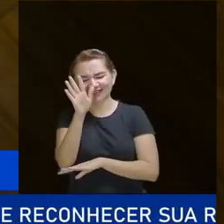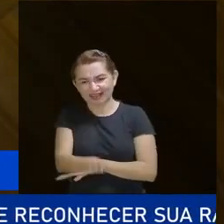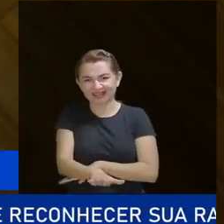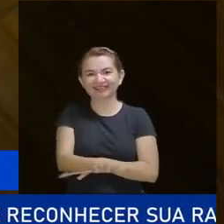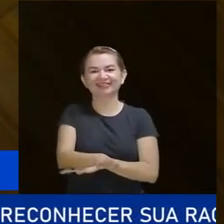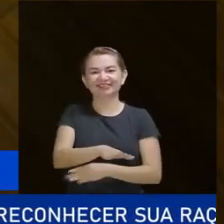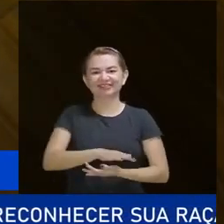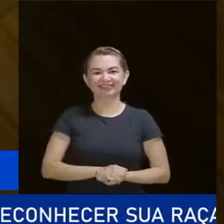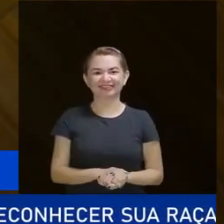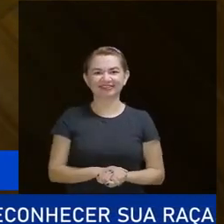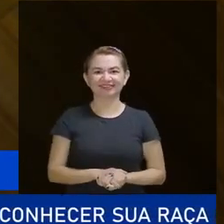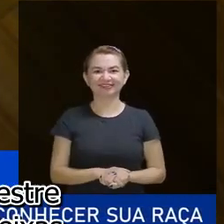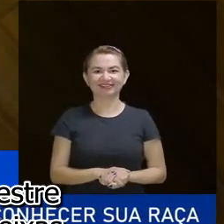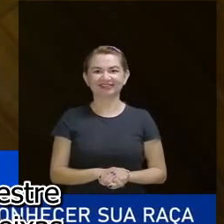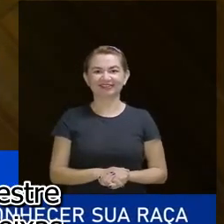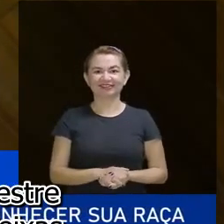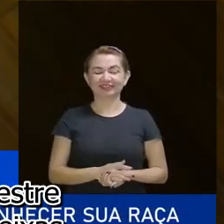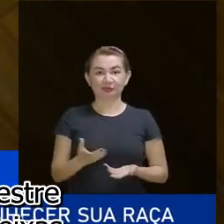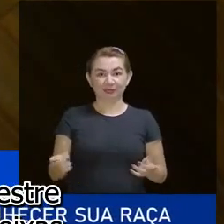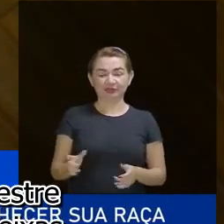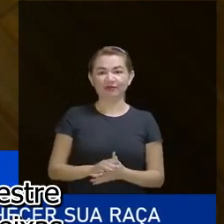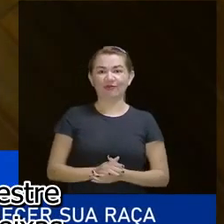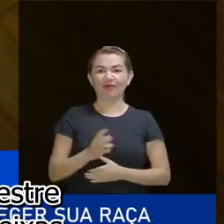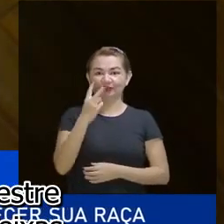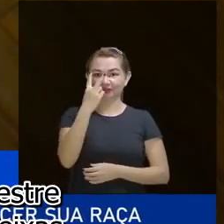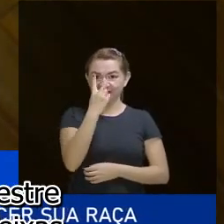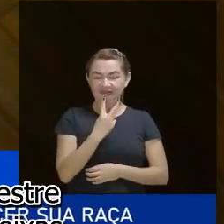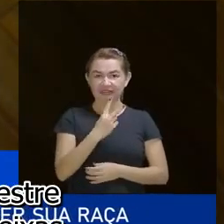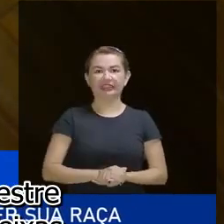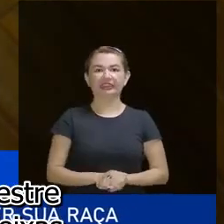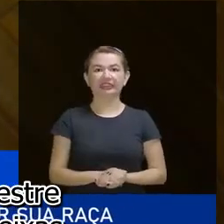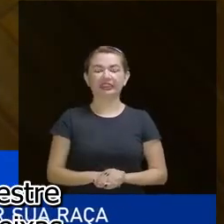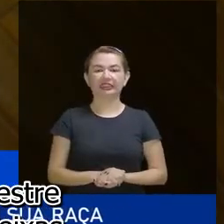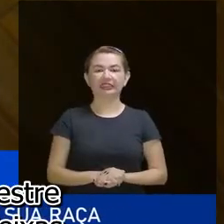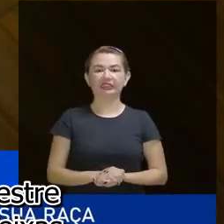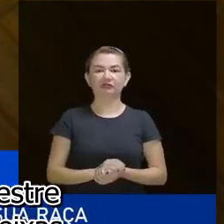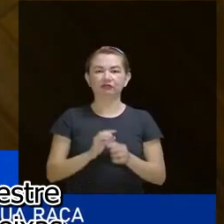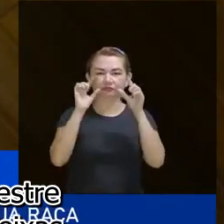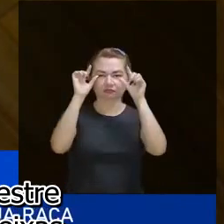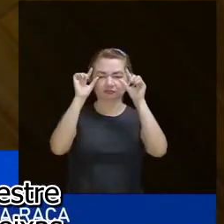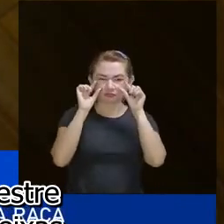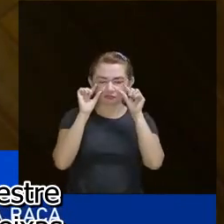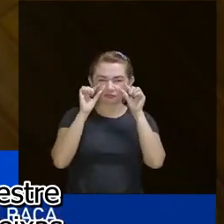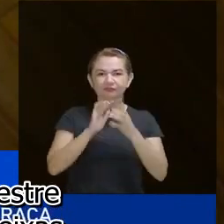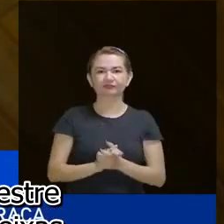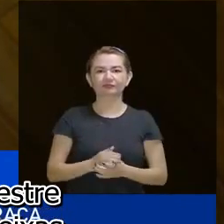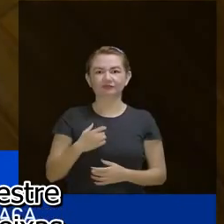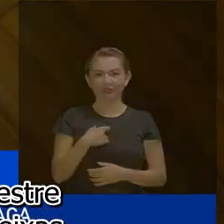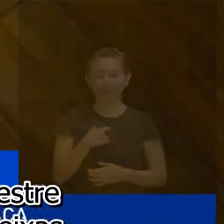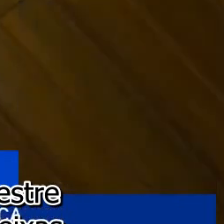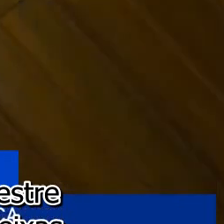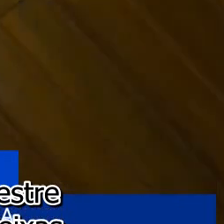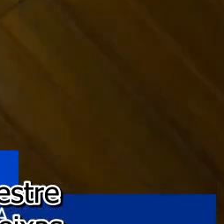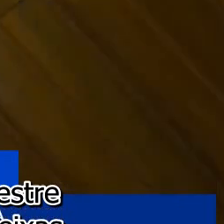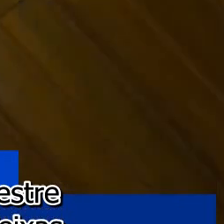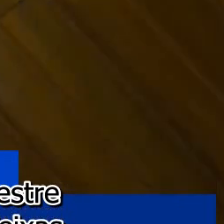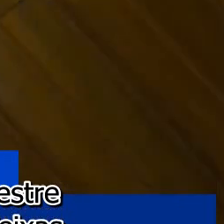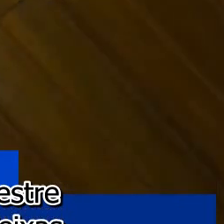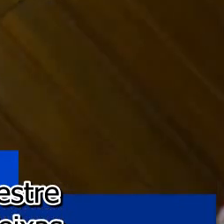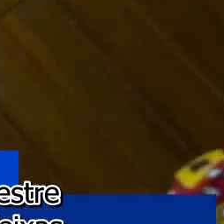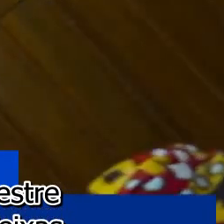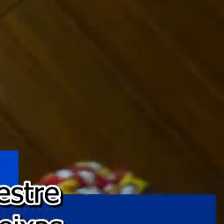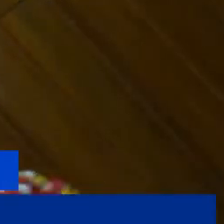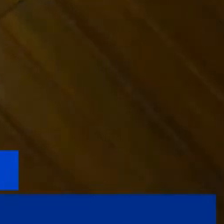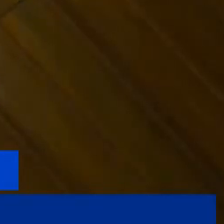tarde. As pessoas cegas, com baixa visão, eu sou o mestre de cerimônias deste evento, meu nome é